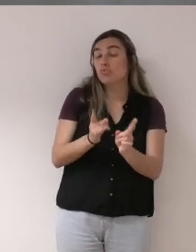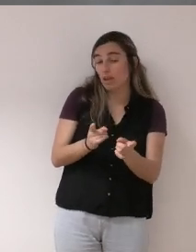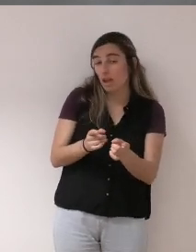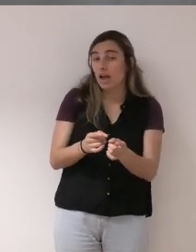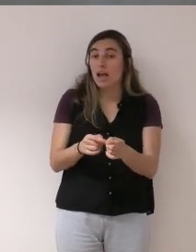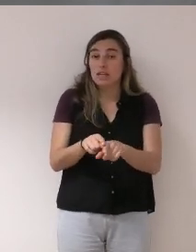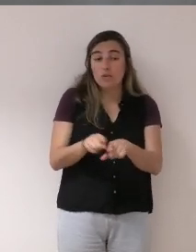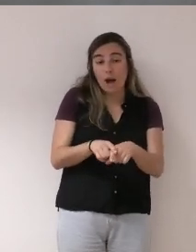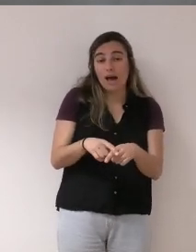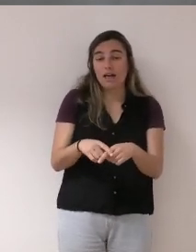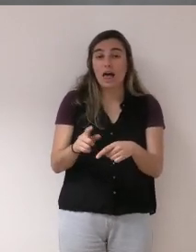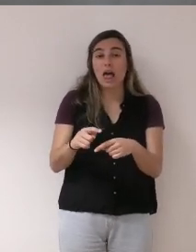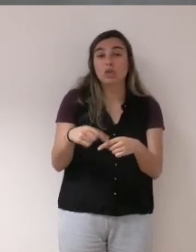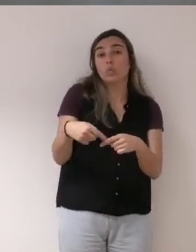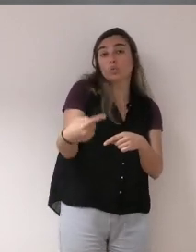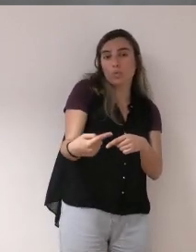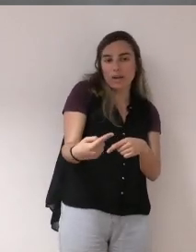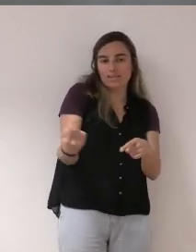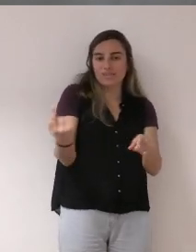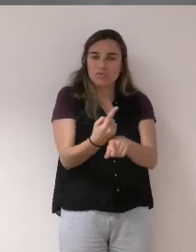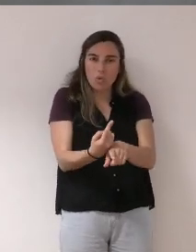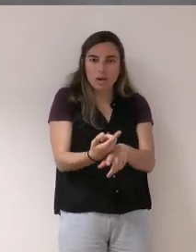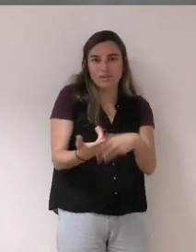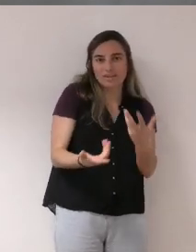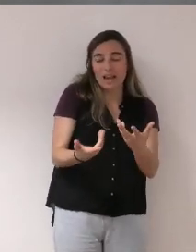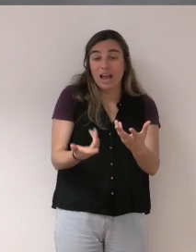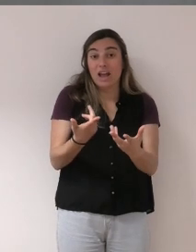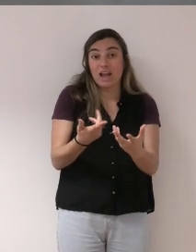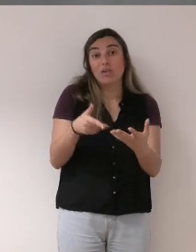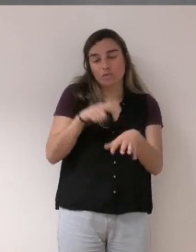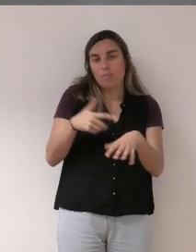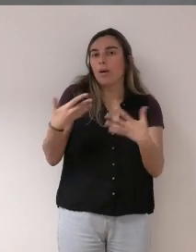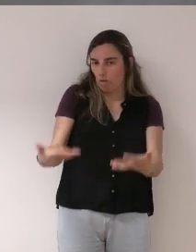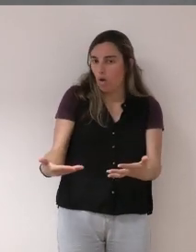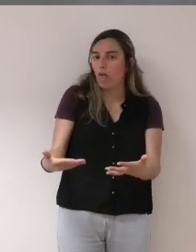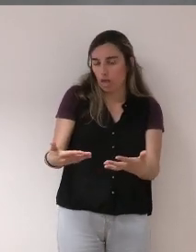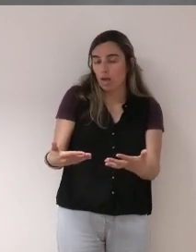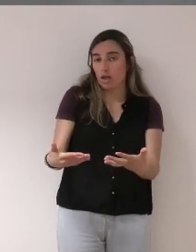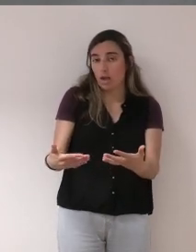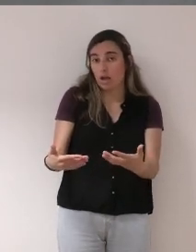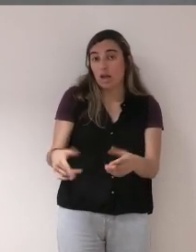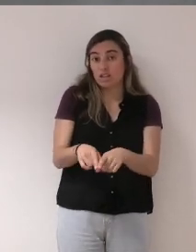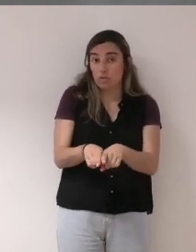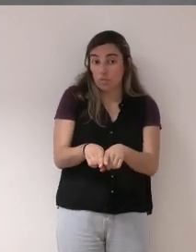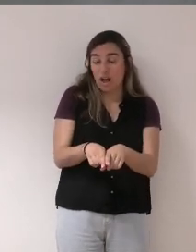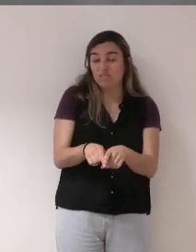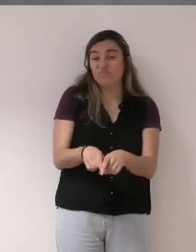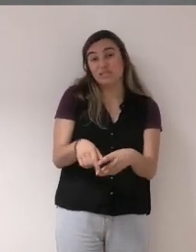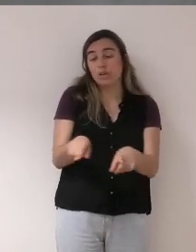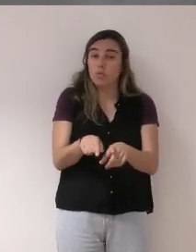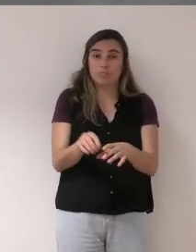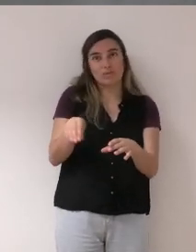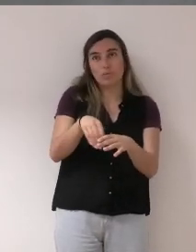nas consequências e nos avatares da vanguarda, que hoje em dia já seriam uma coisa um bocadinho fora de sítio e fora